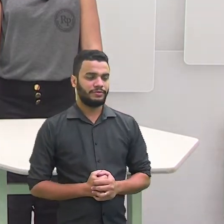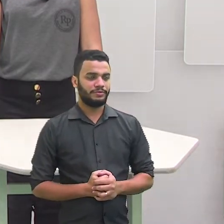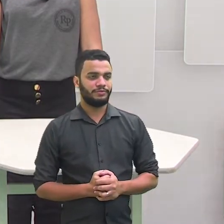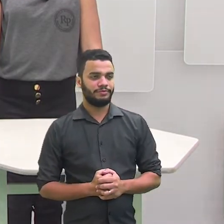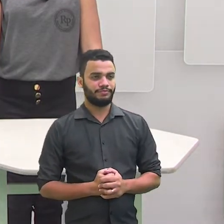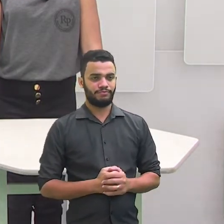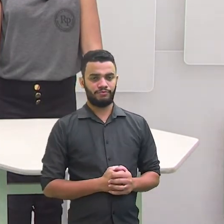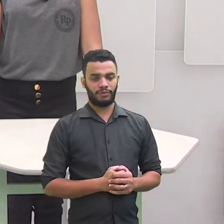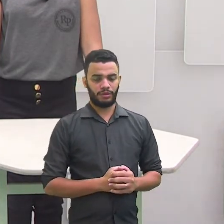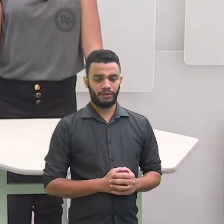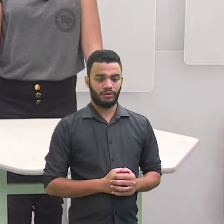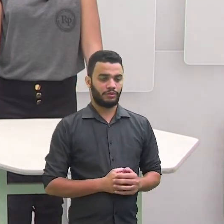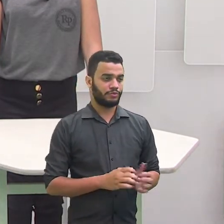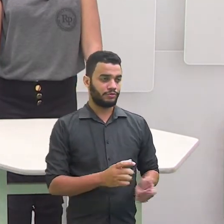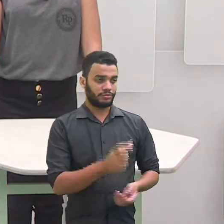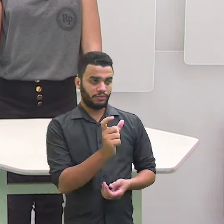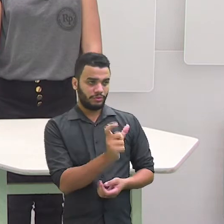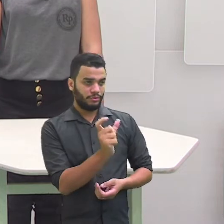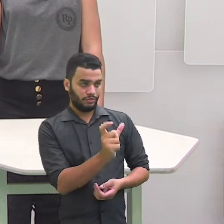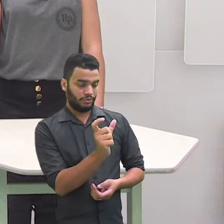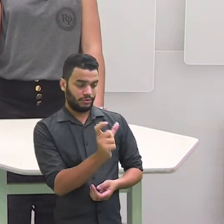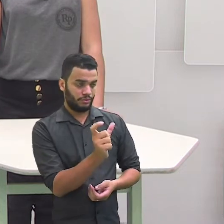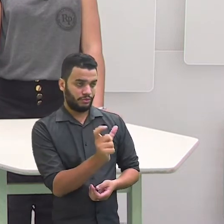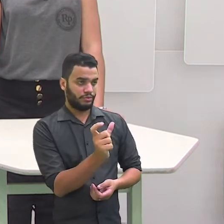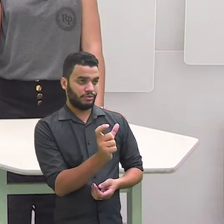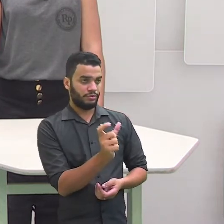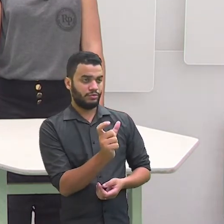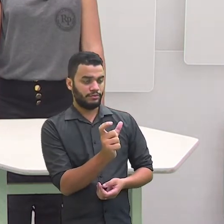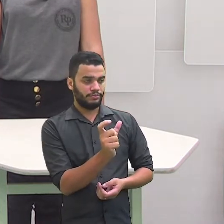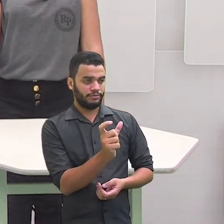a sua palavra é